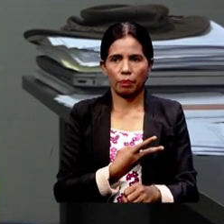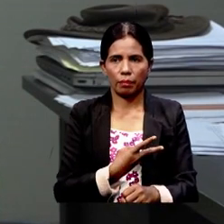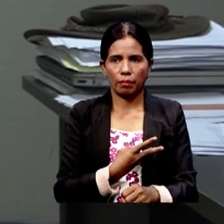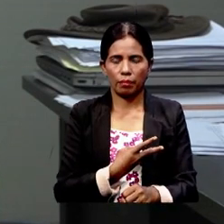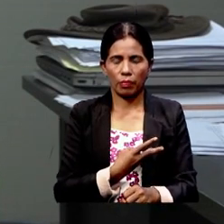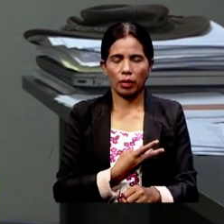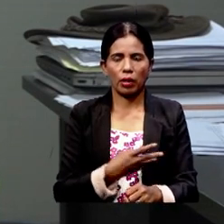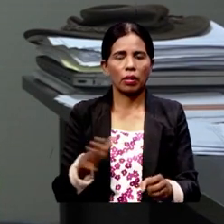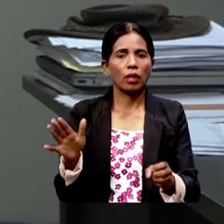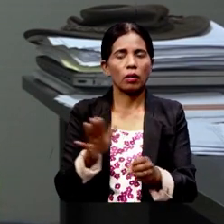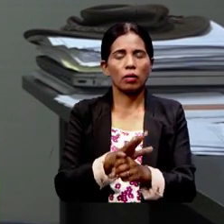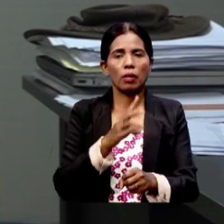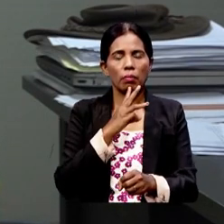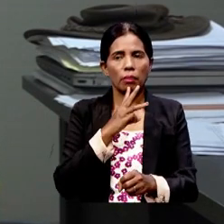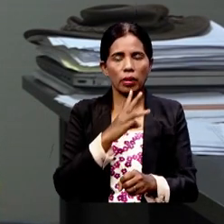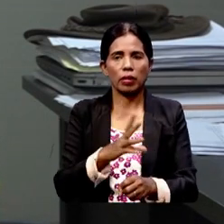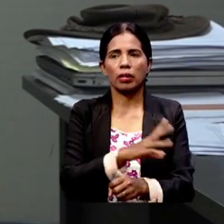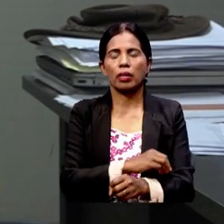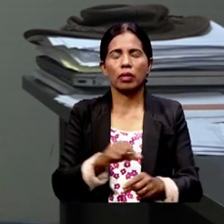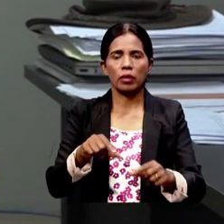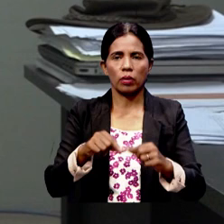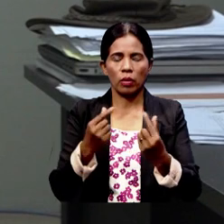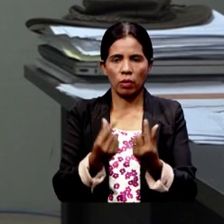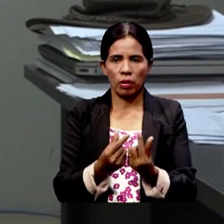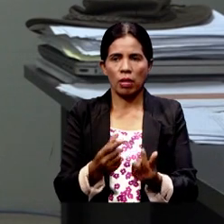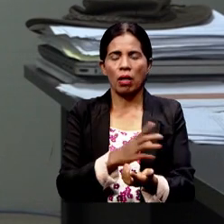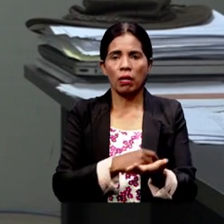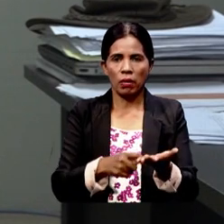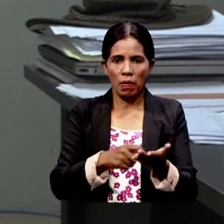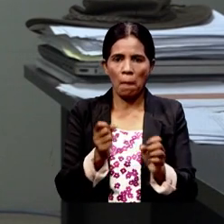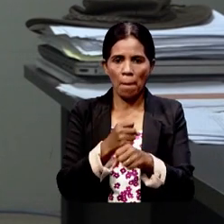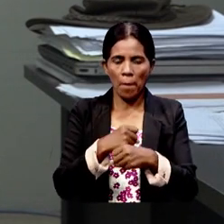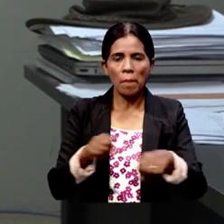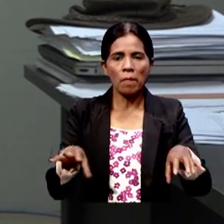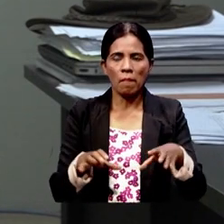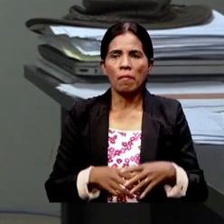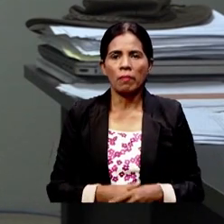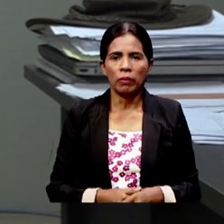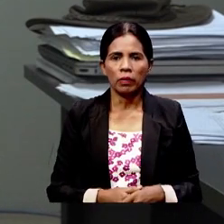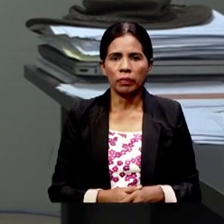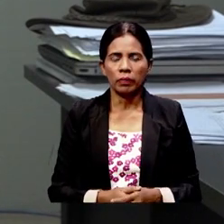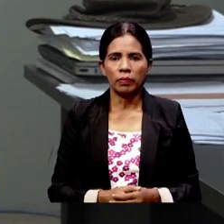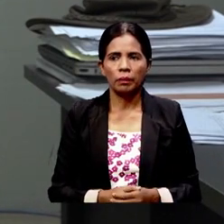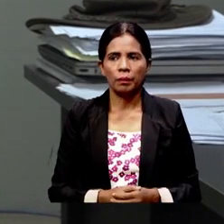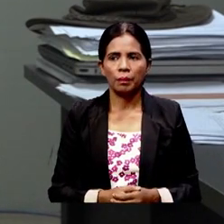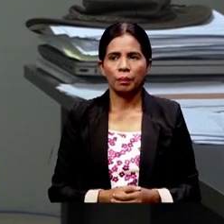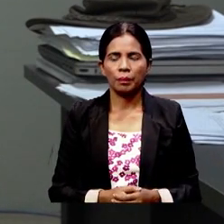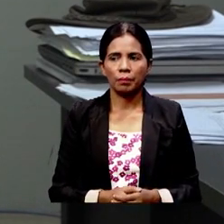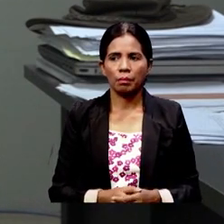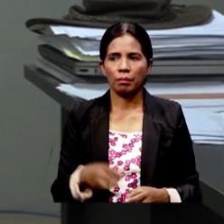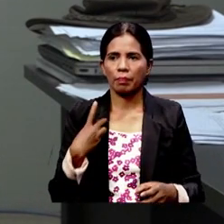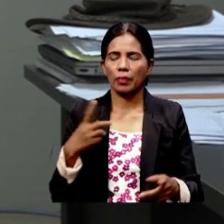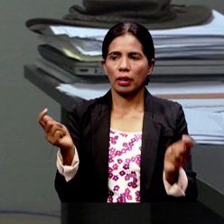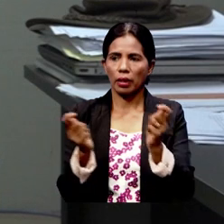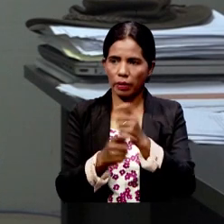armazém para ter equipado equipa técnica bele halar o serviço tenha coagulation pump né bele está troca autona e